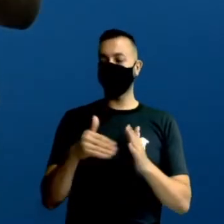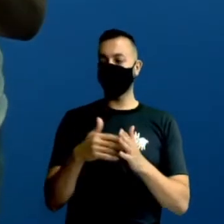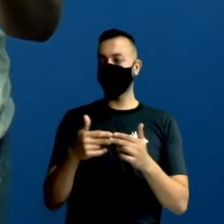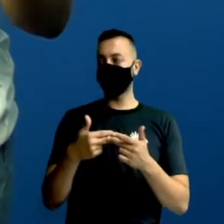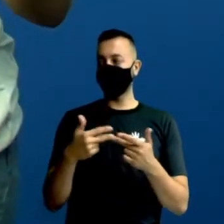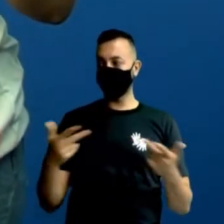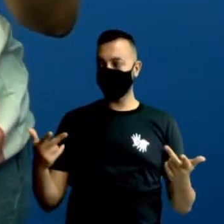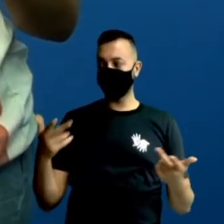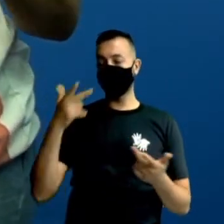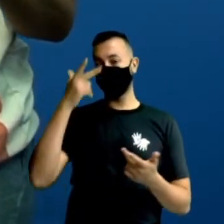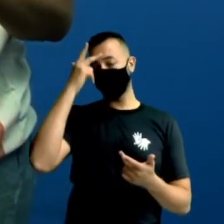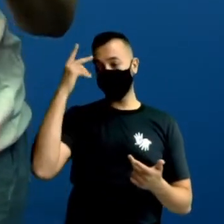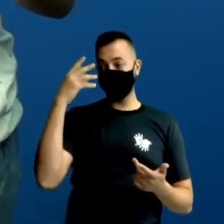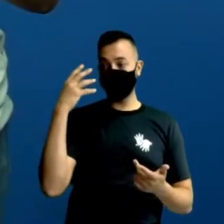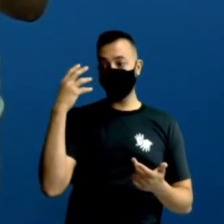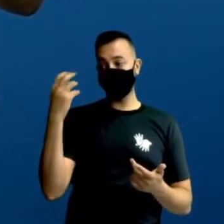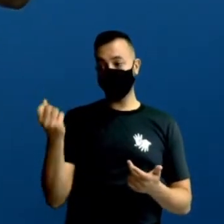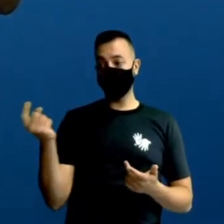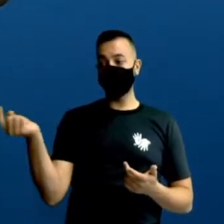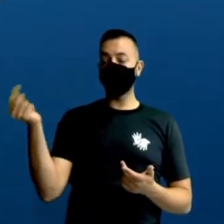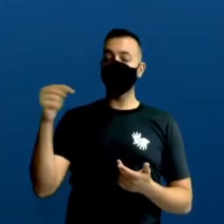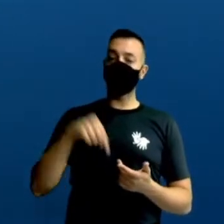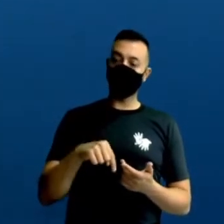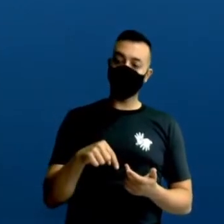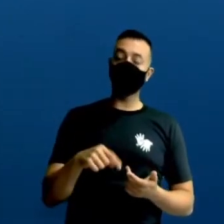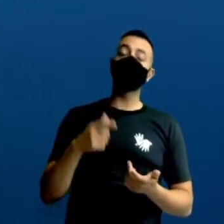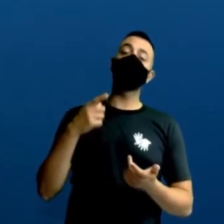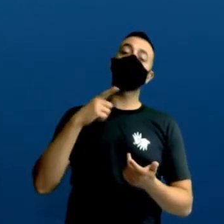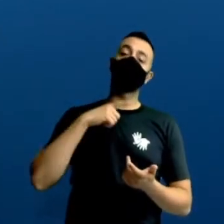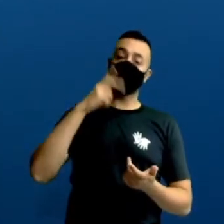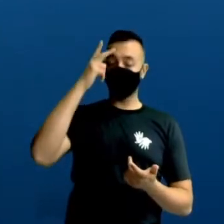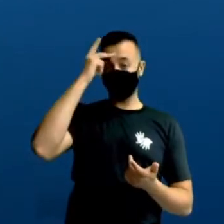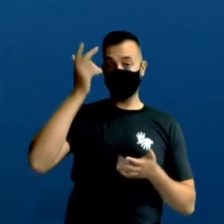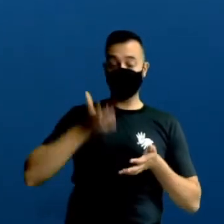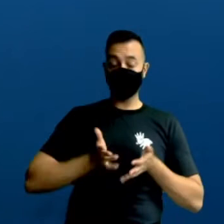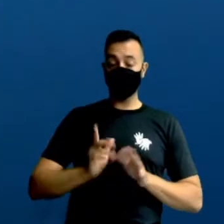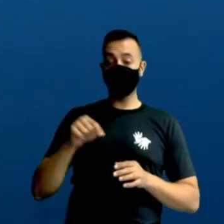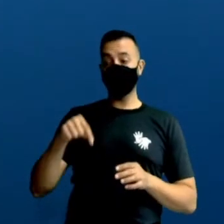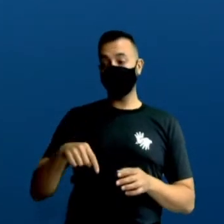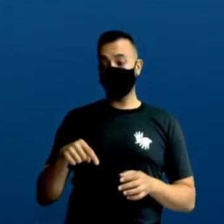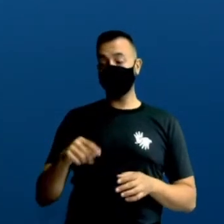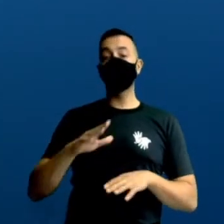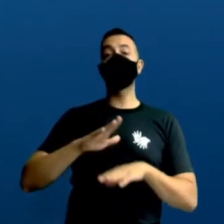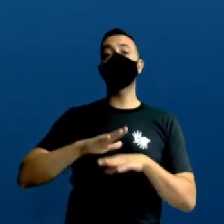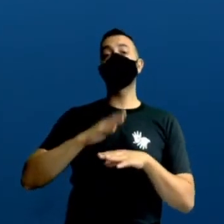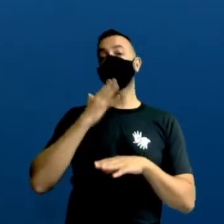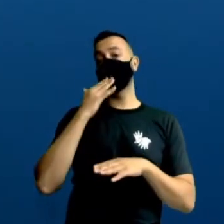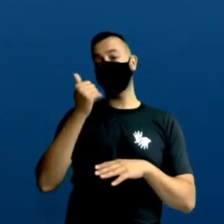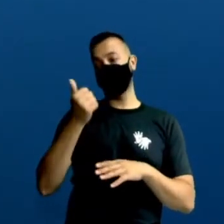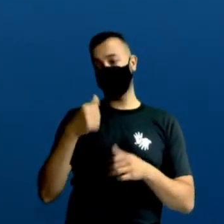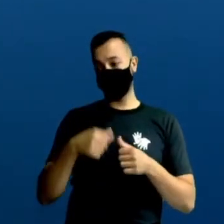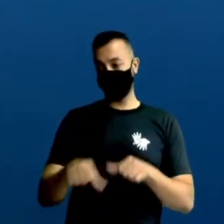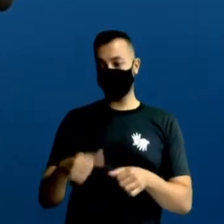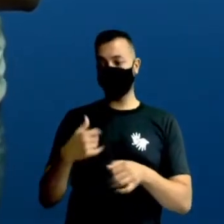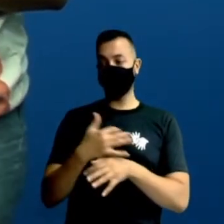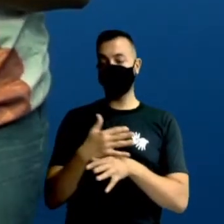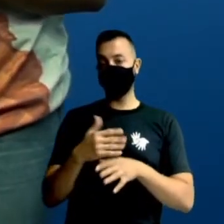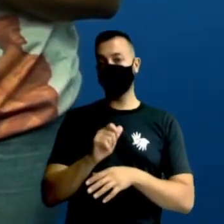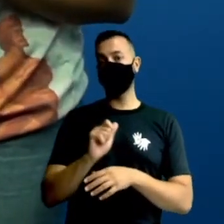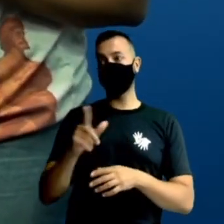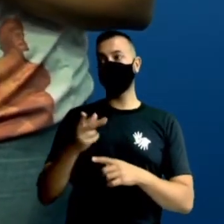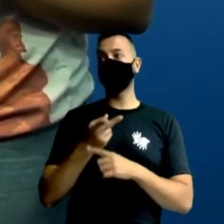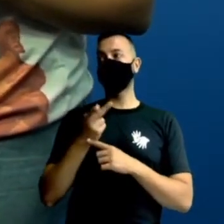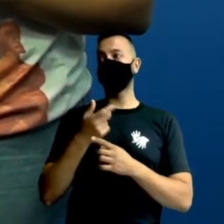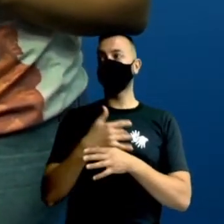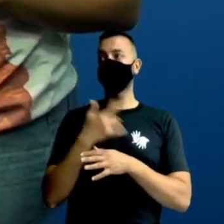atraindo as pessoas para virem para cá e fazendo com que as pessoas que já nasceram aqui prefiram ficar na cidade do que procurarem outra